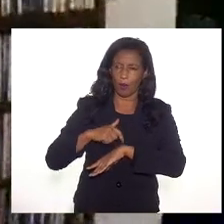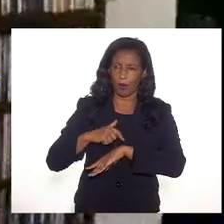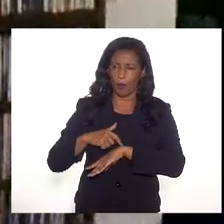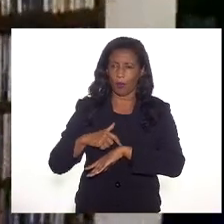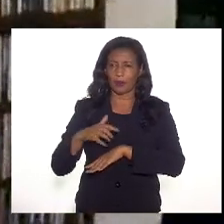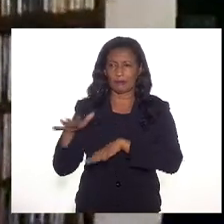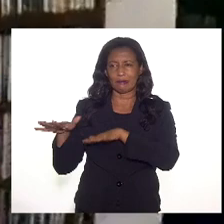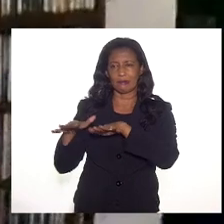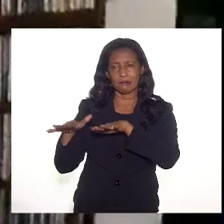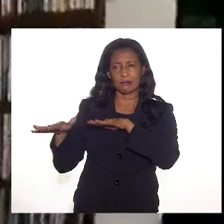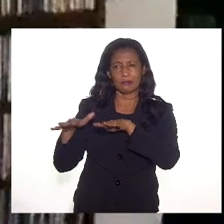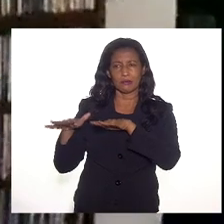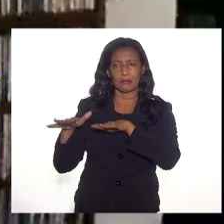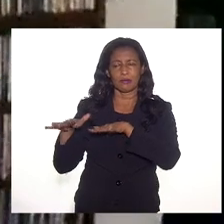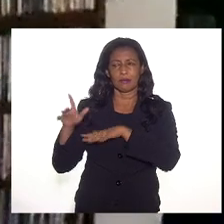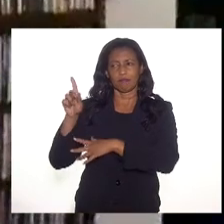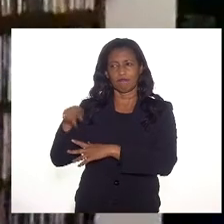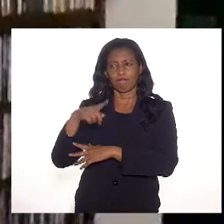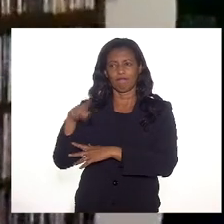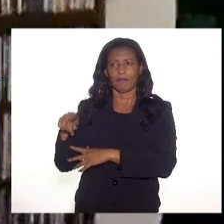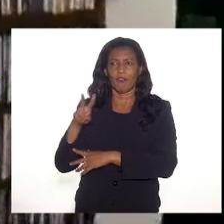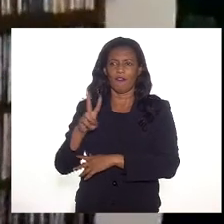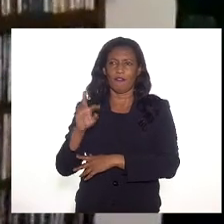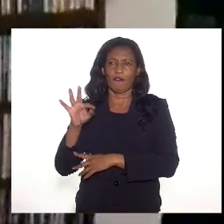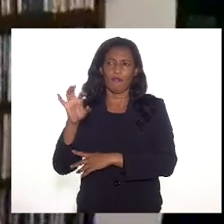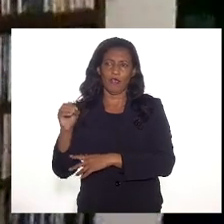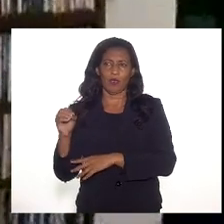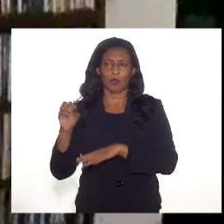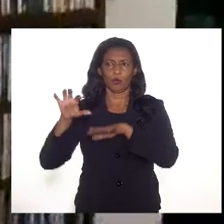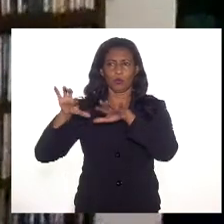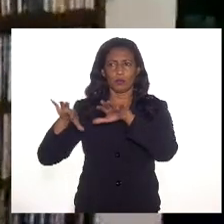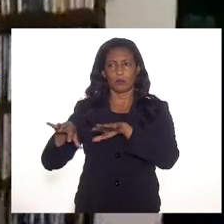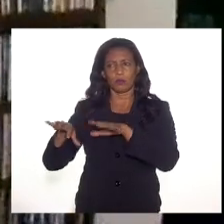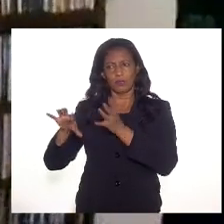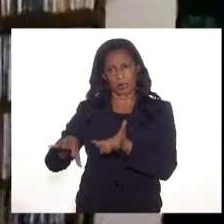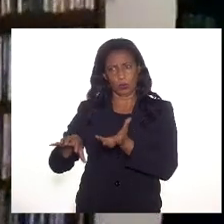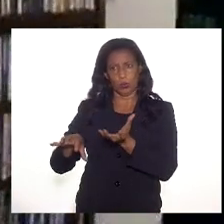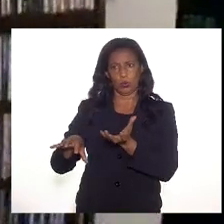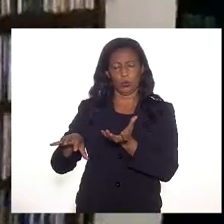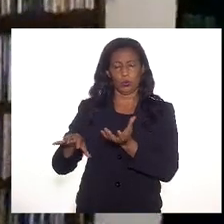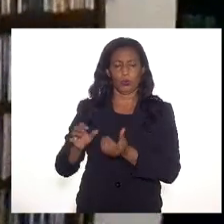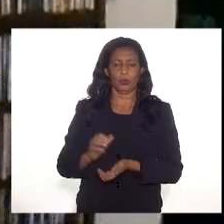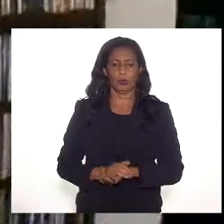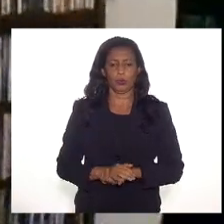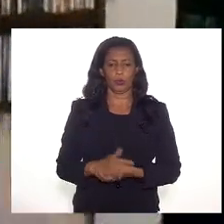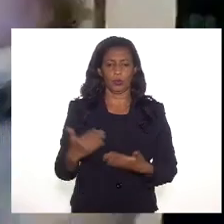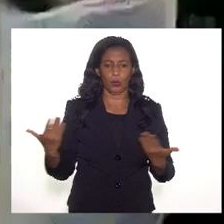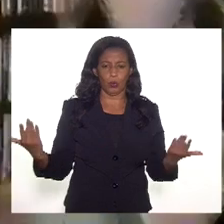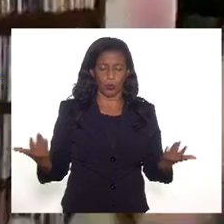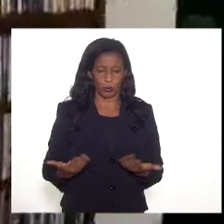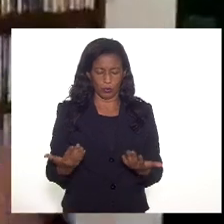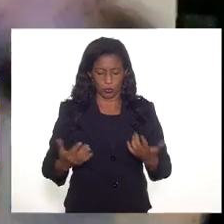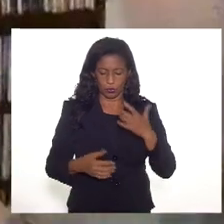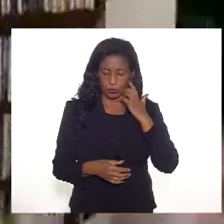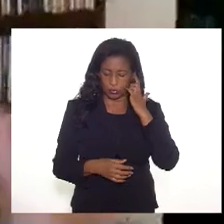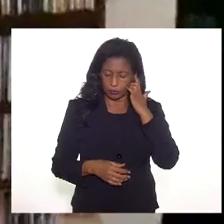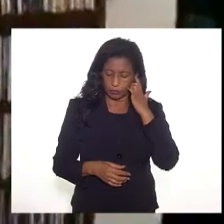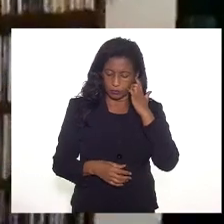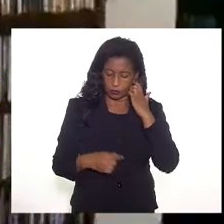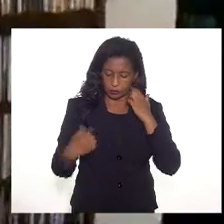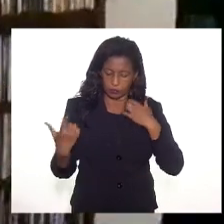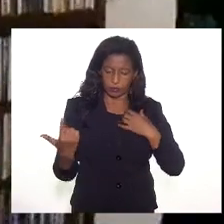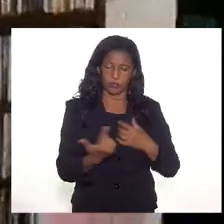pela derrubada de veto no congresso nacional então hoje nós já temos aí